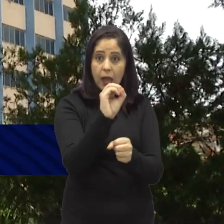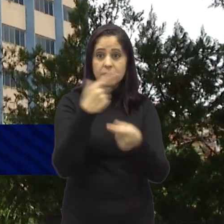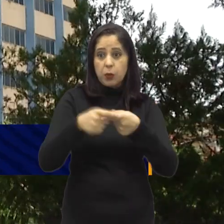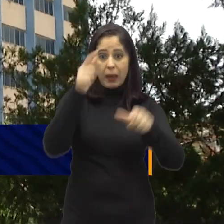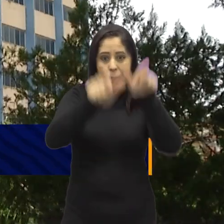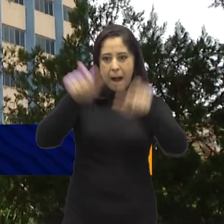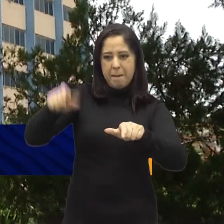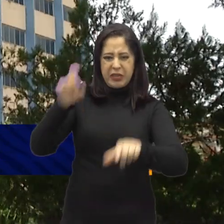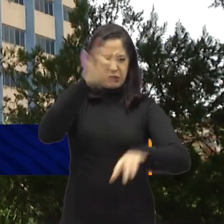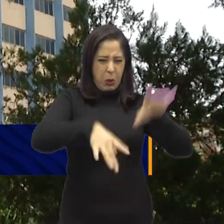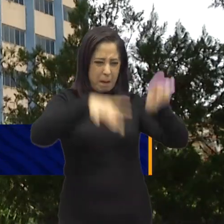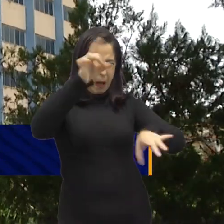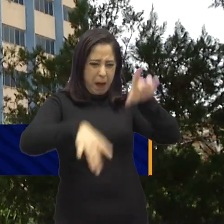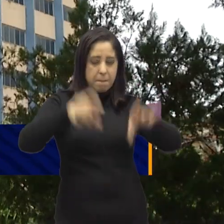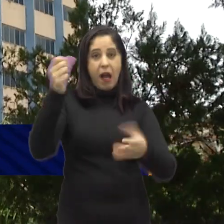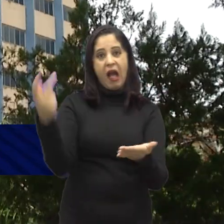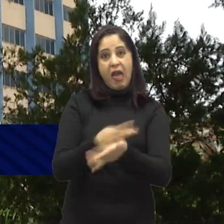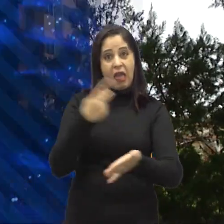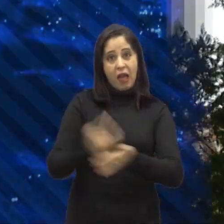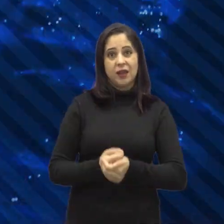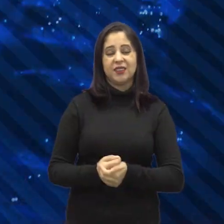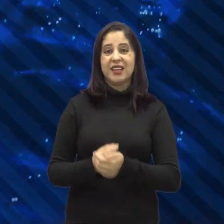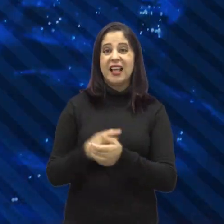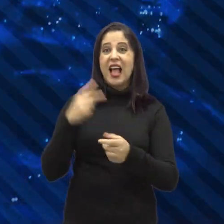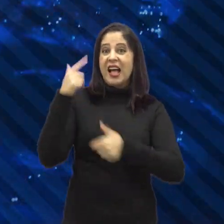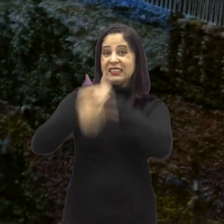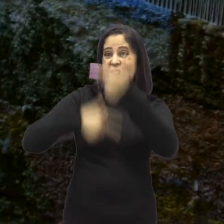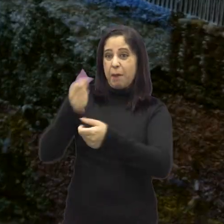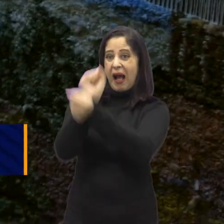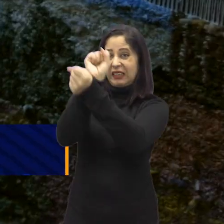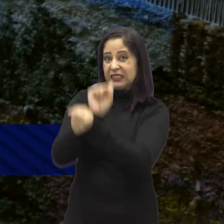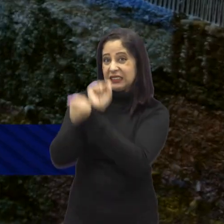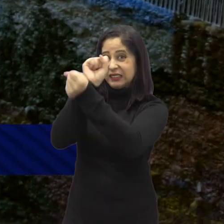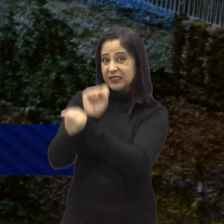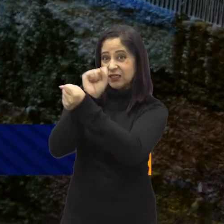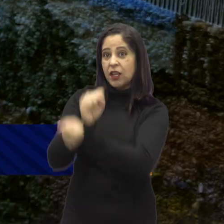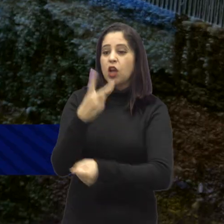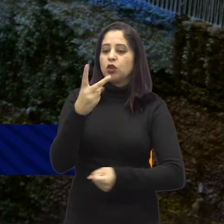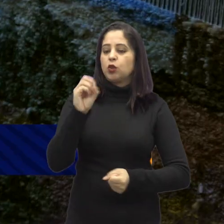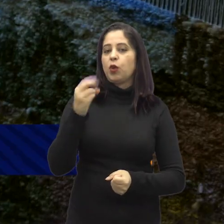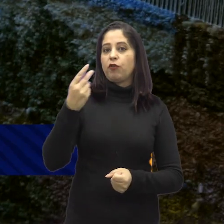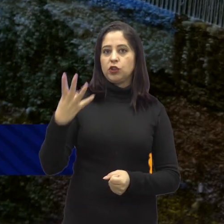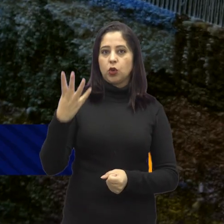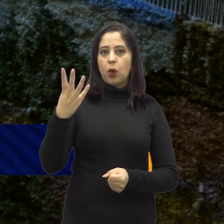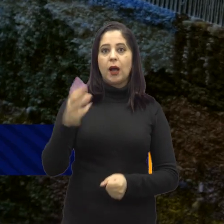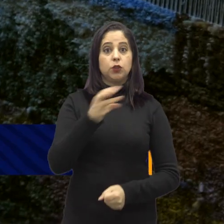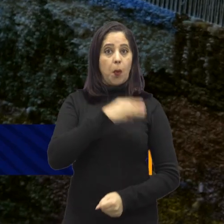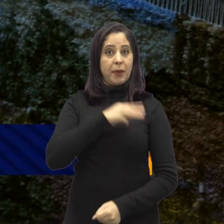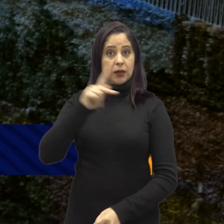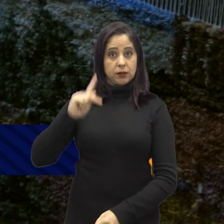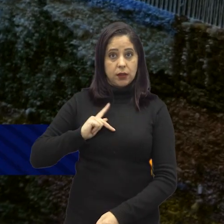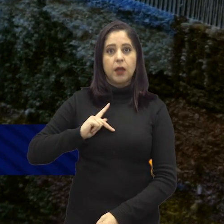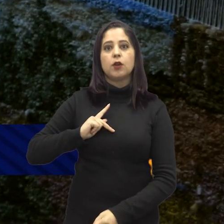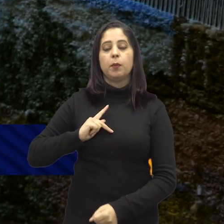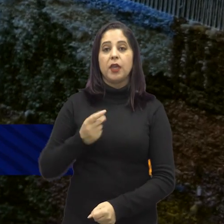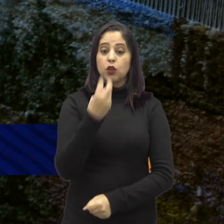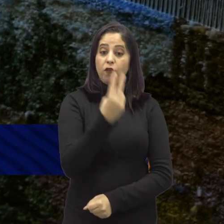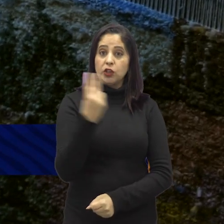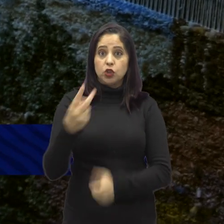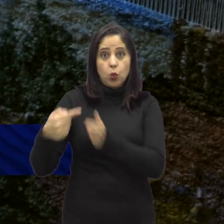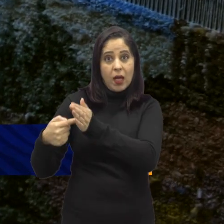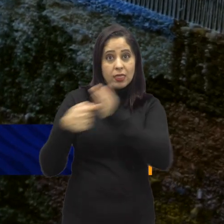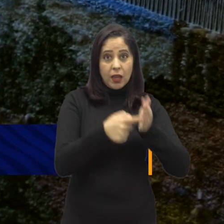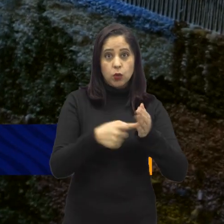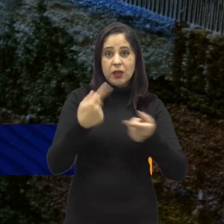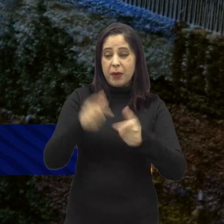de resíduos no primeiro trimestre deste ano. Trabalho escravo. Em 2024, o Ministério Público do Trabalho